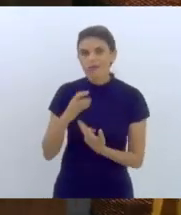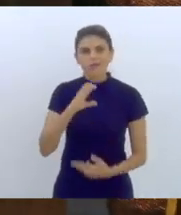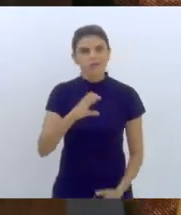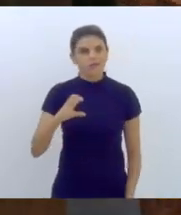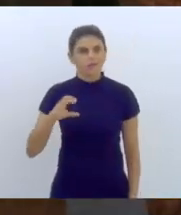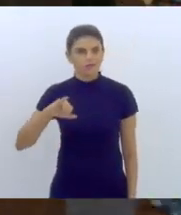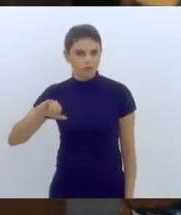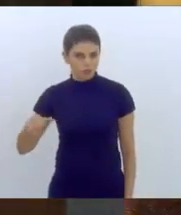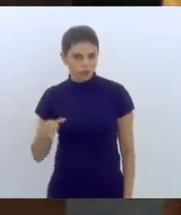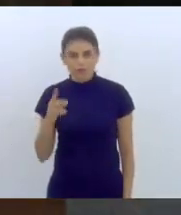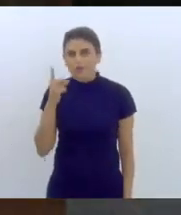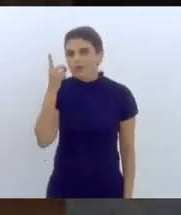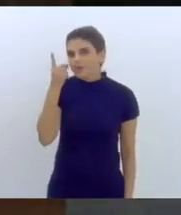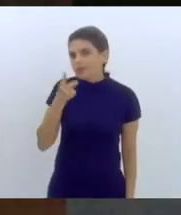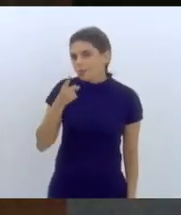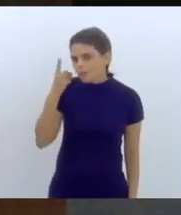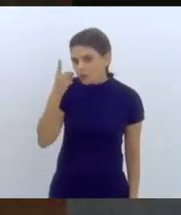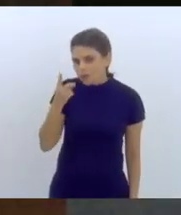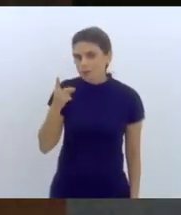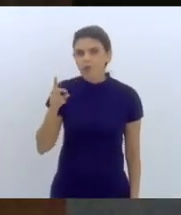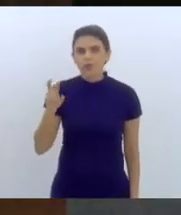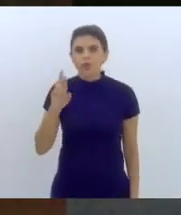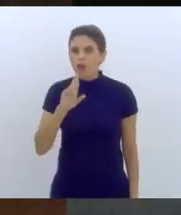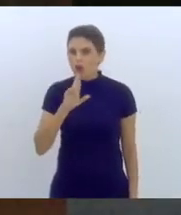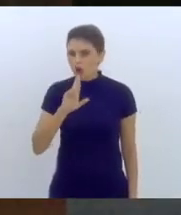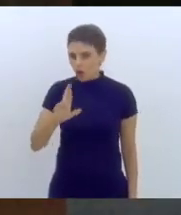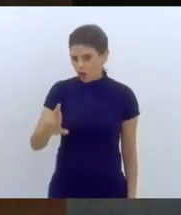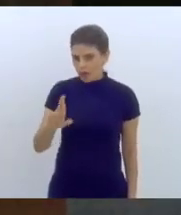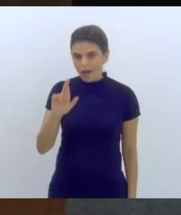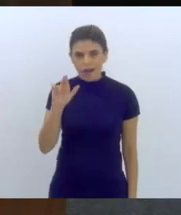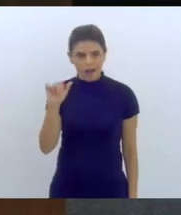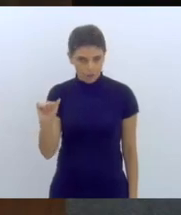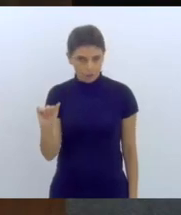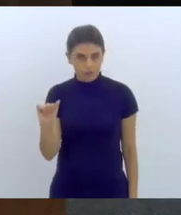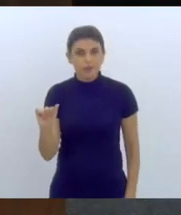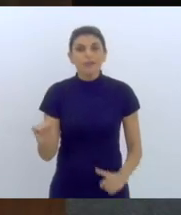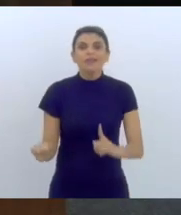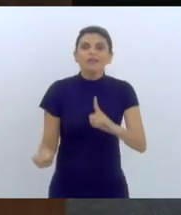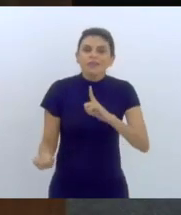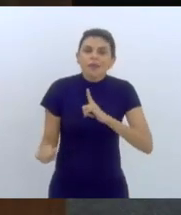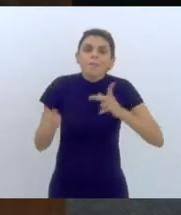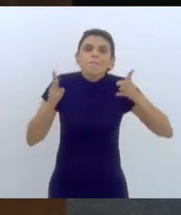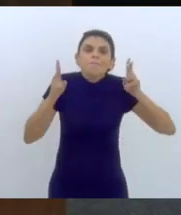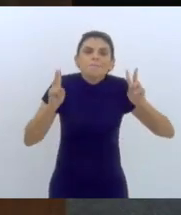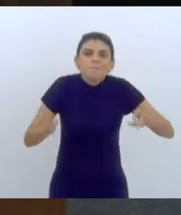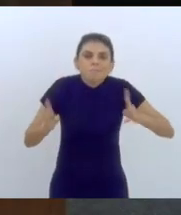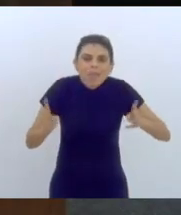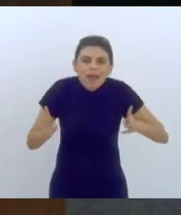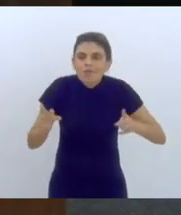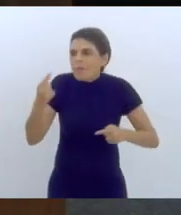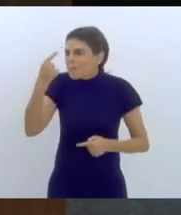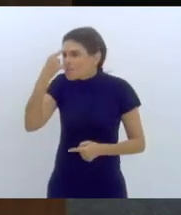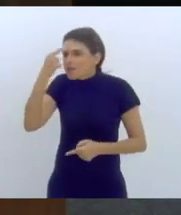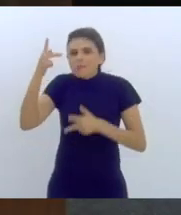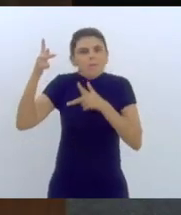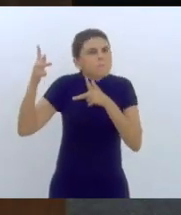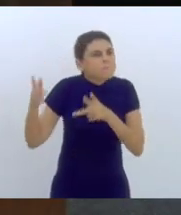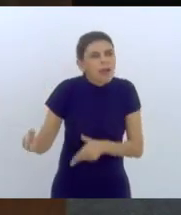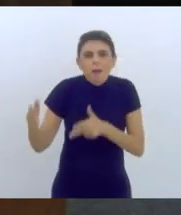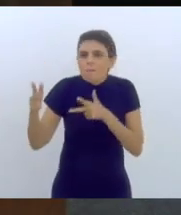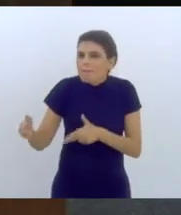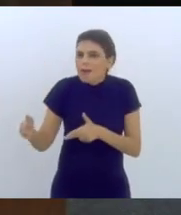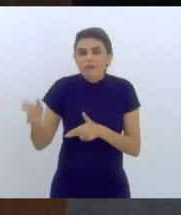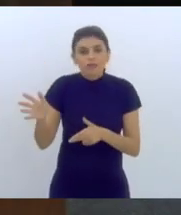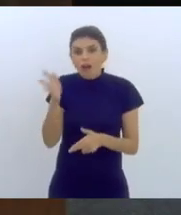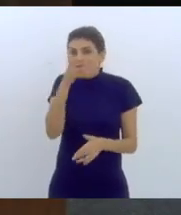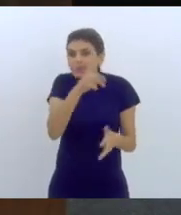presidida pelo deputado Rodrigo Amorim, que tem este mesmo espírito, e vários projetos foram salvos